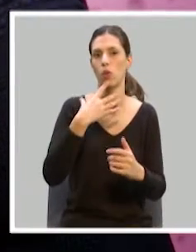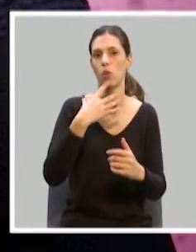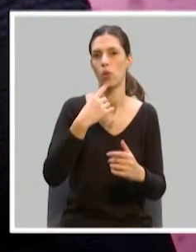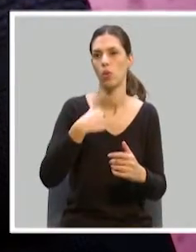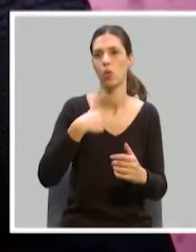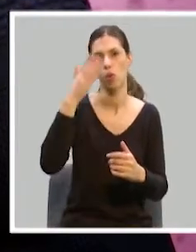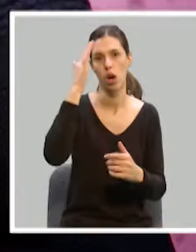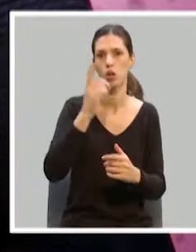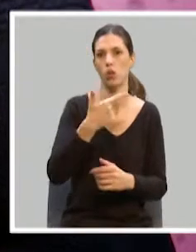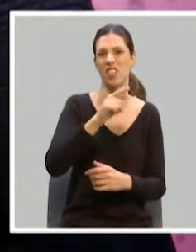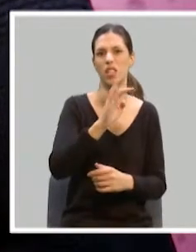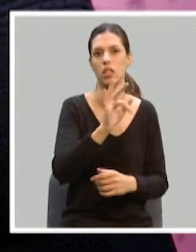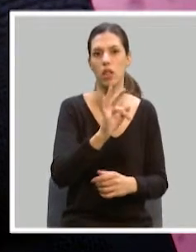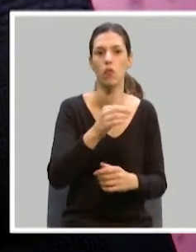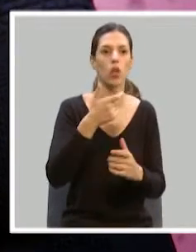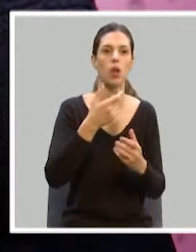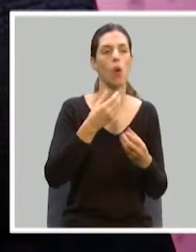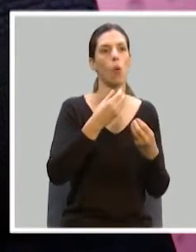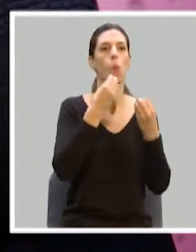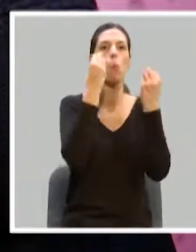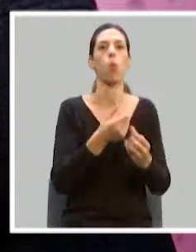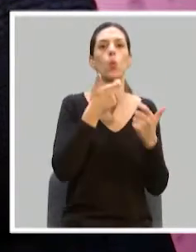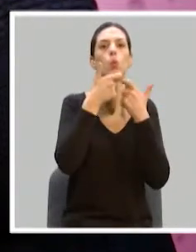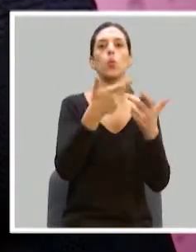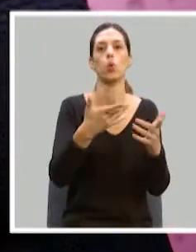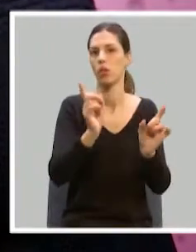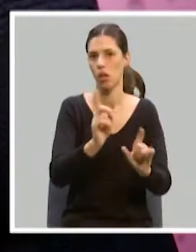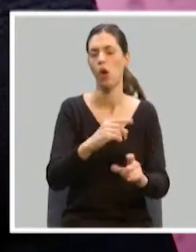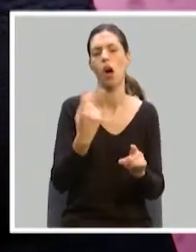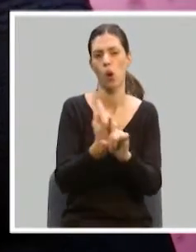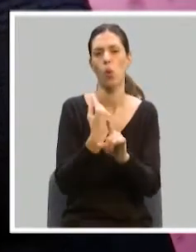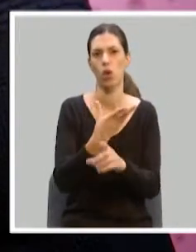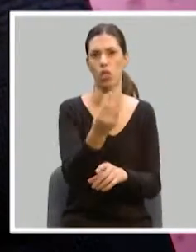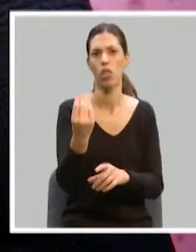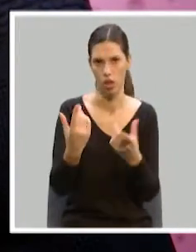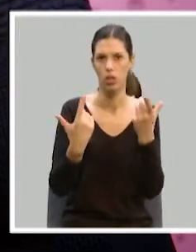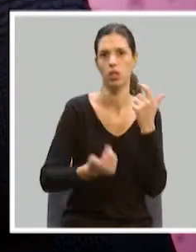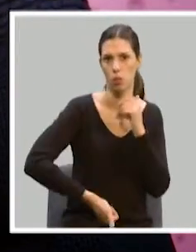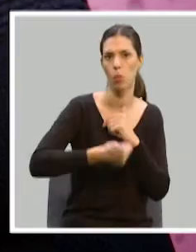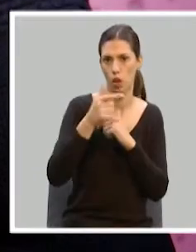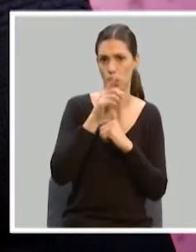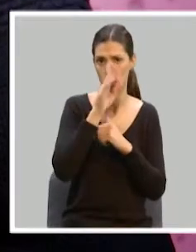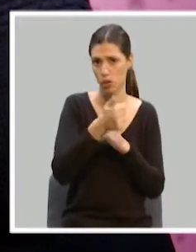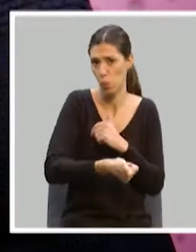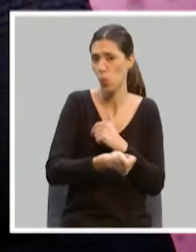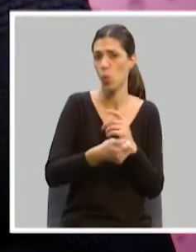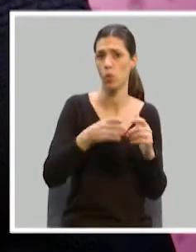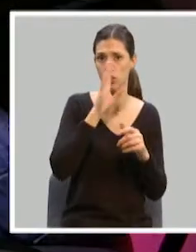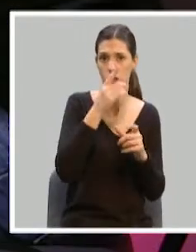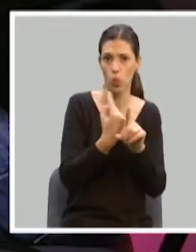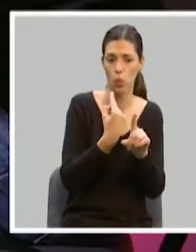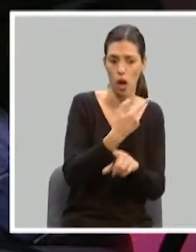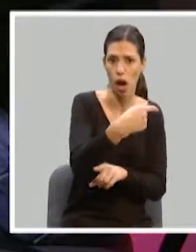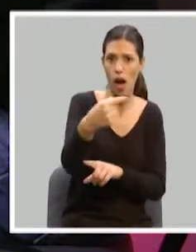bem na tsf a muita coisa ainda ali para melhorar e isso é bom enquanto lá coisas para melhorar é porque o desafio